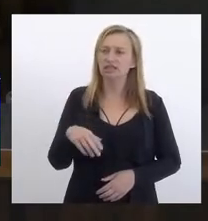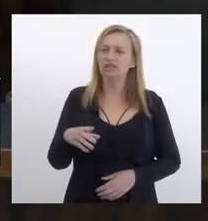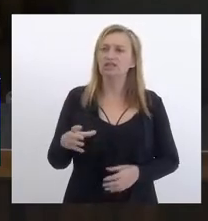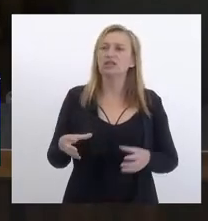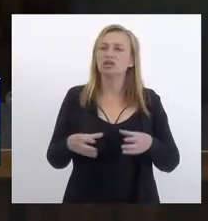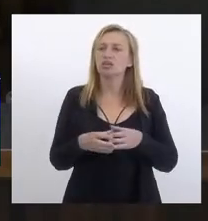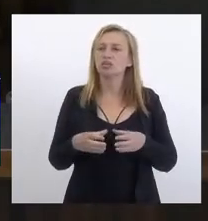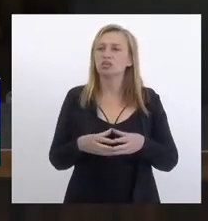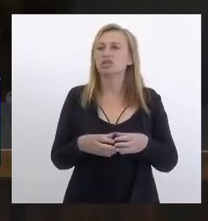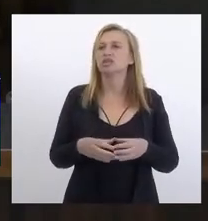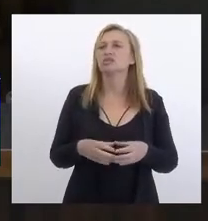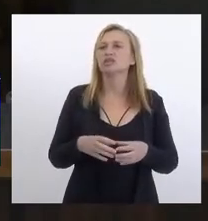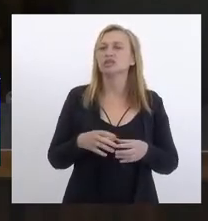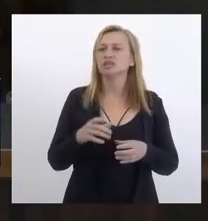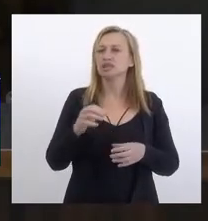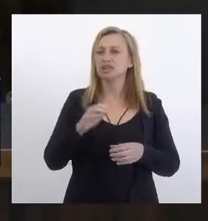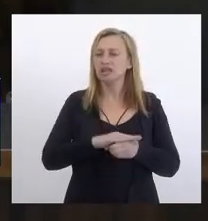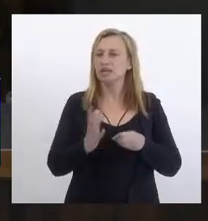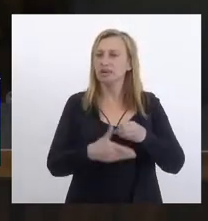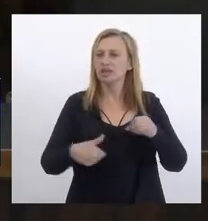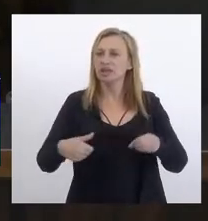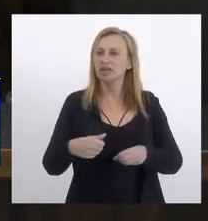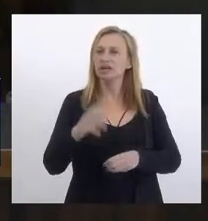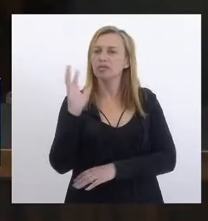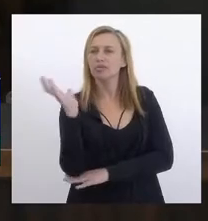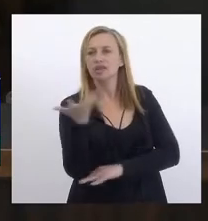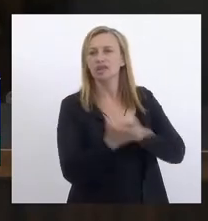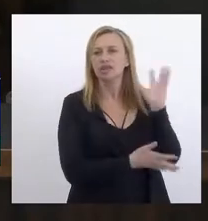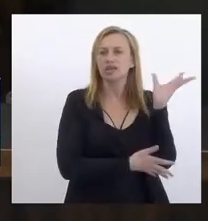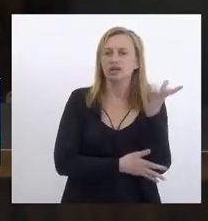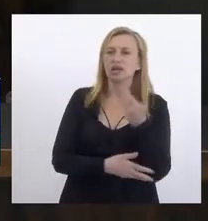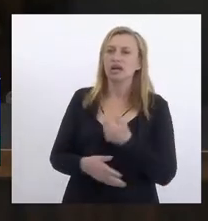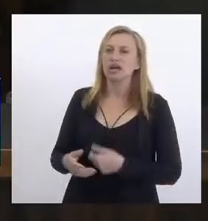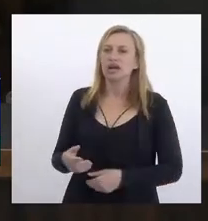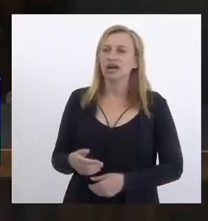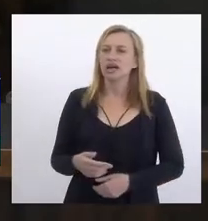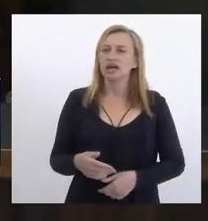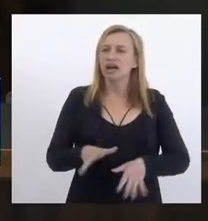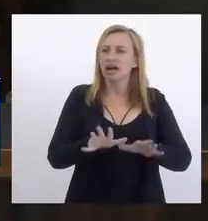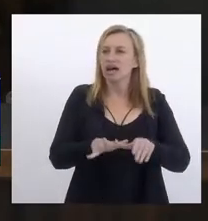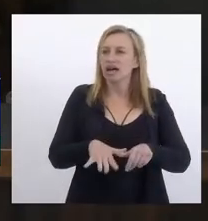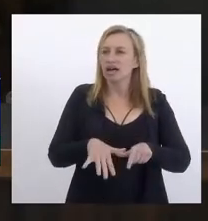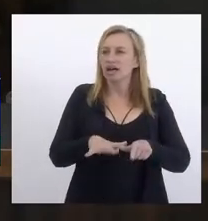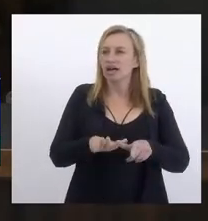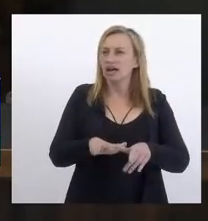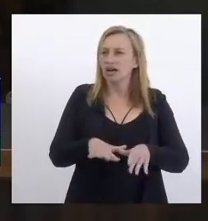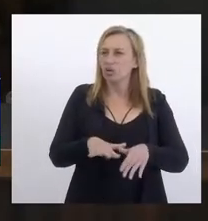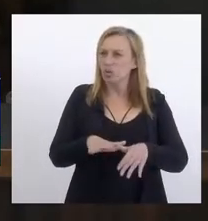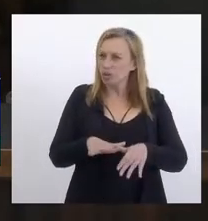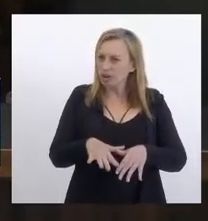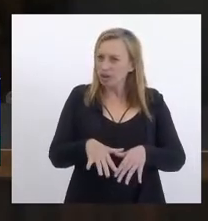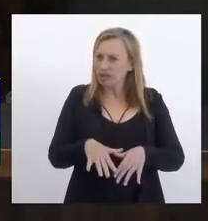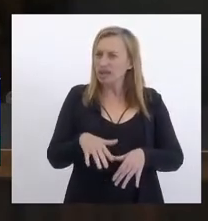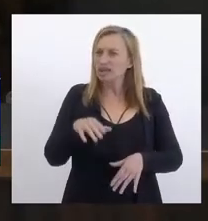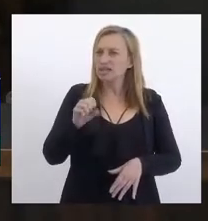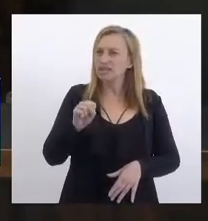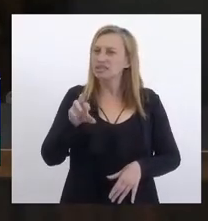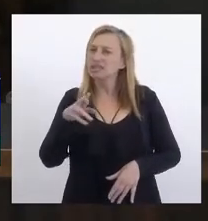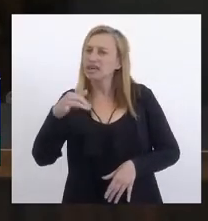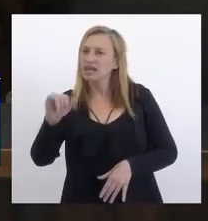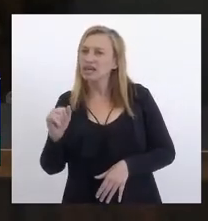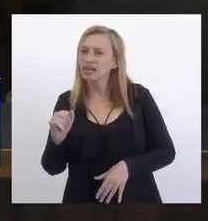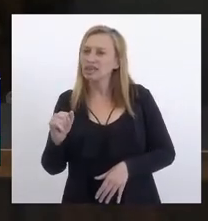Comissão de Saneamento Ambiental. A sereia da Lagoa de Maricá. Meu